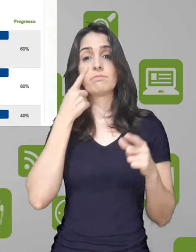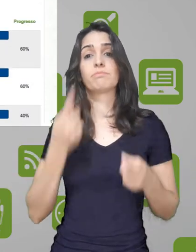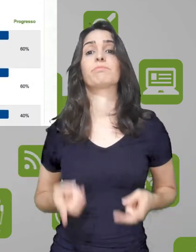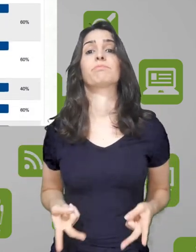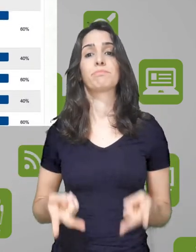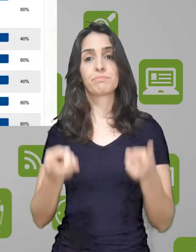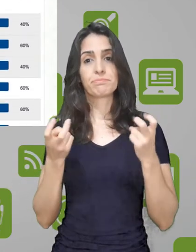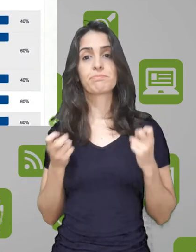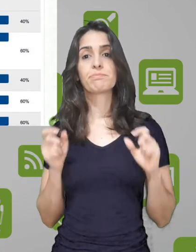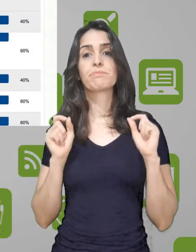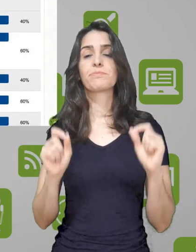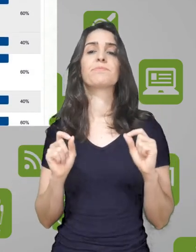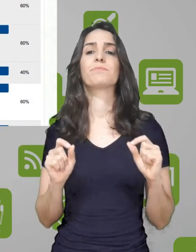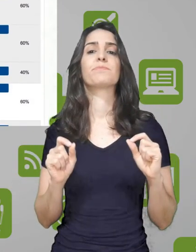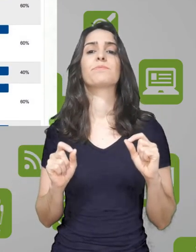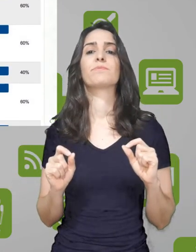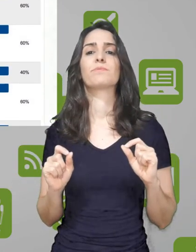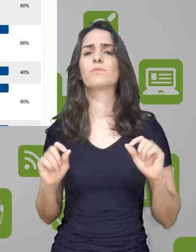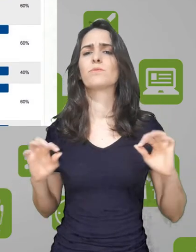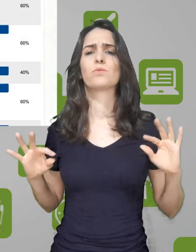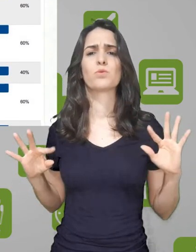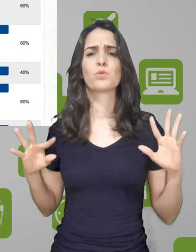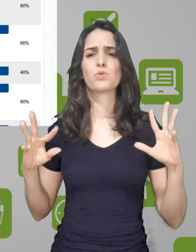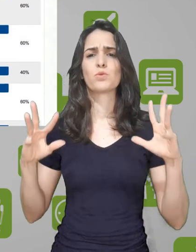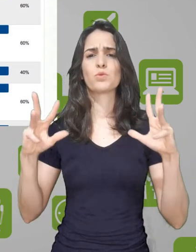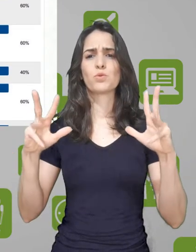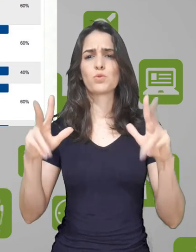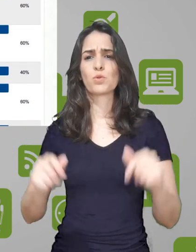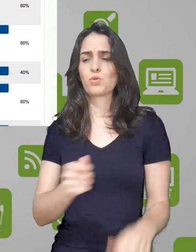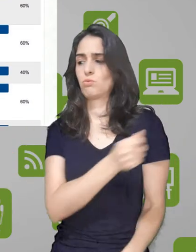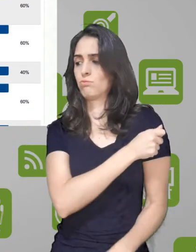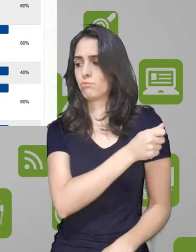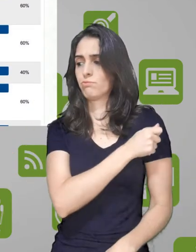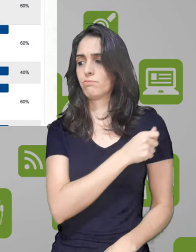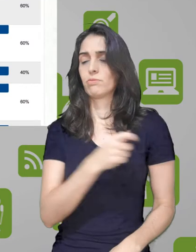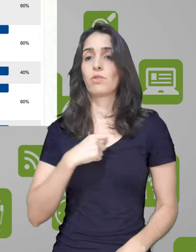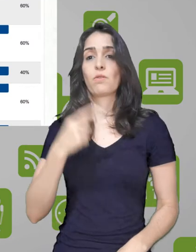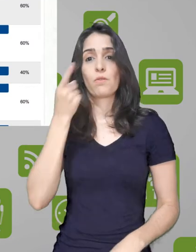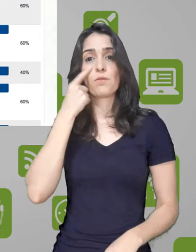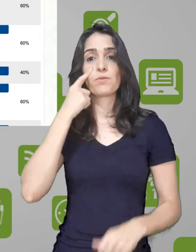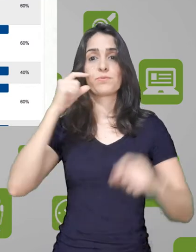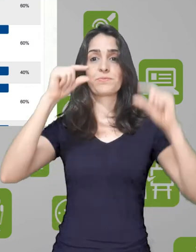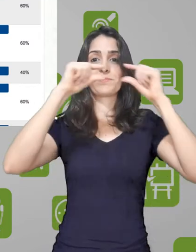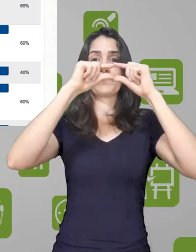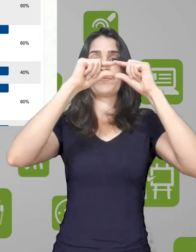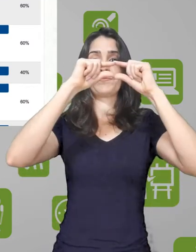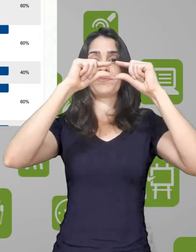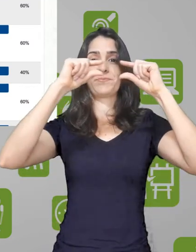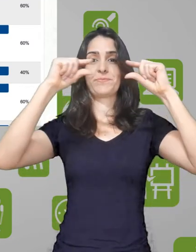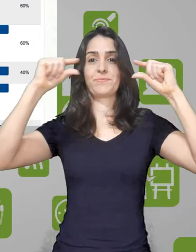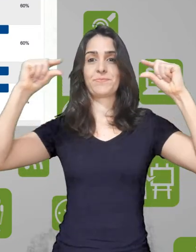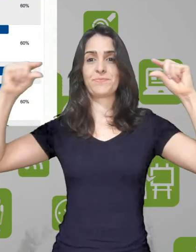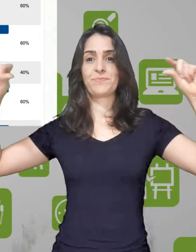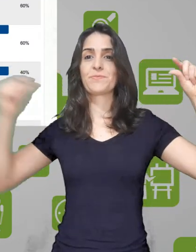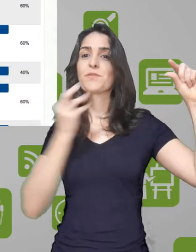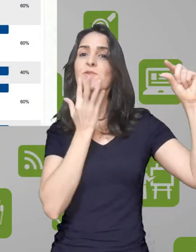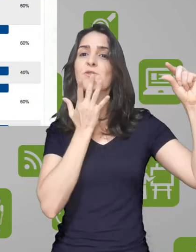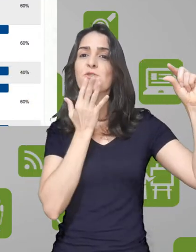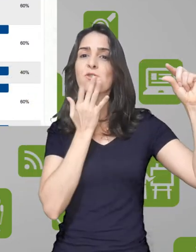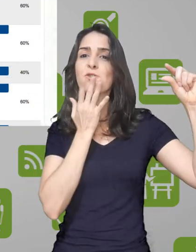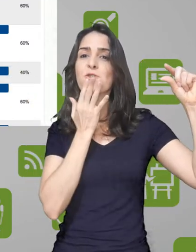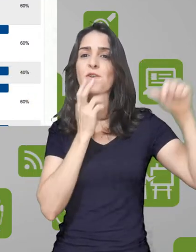você consegue ver de uma forma é dessa barra aqui com com as